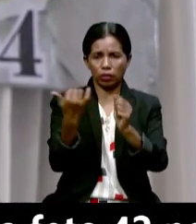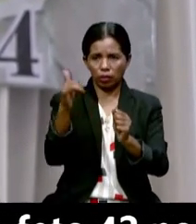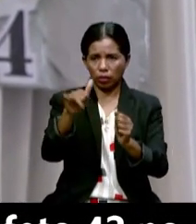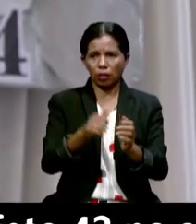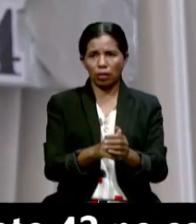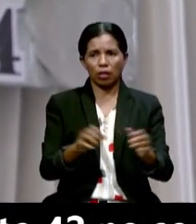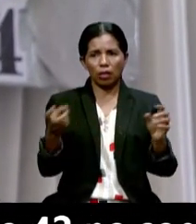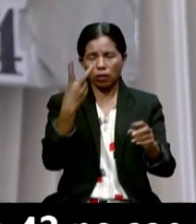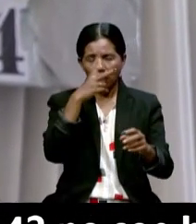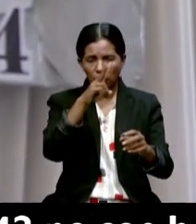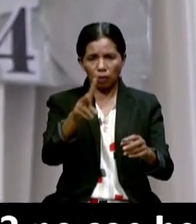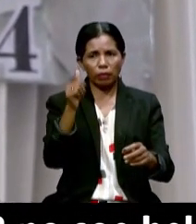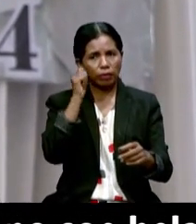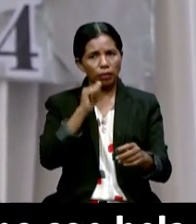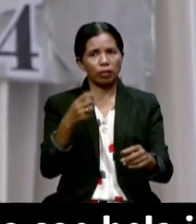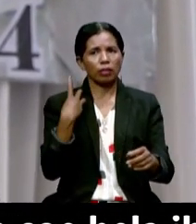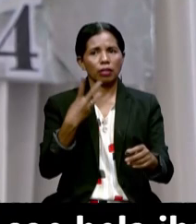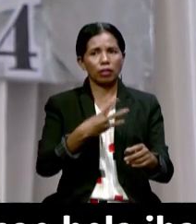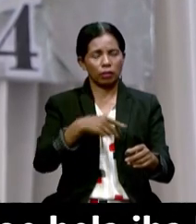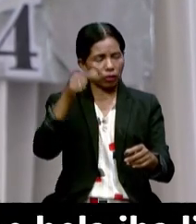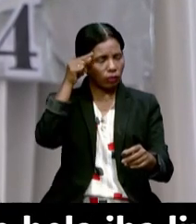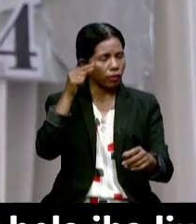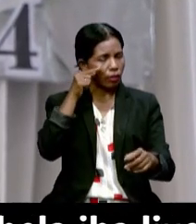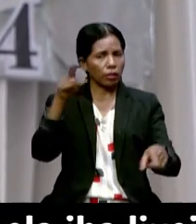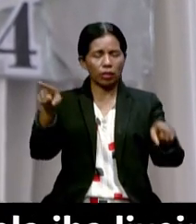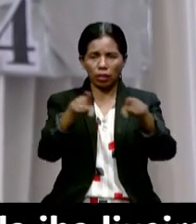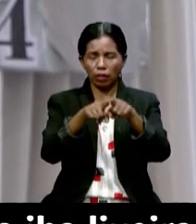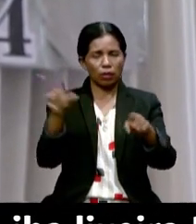Los hano indit feto ne paritide i kona di genero, la e